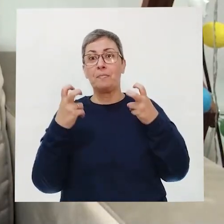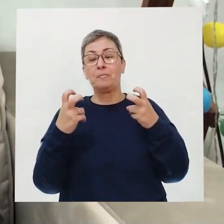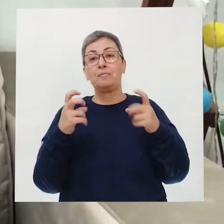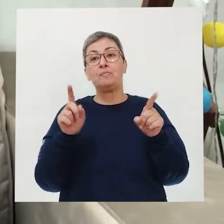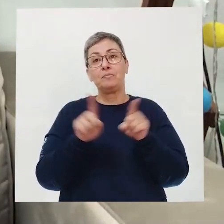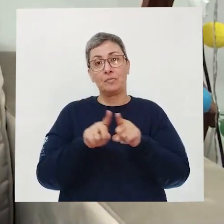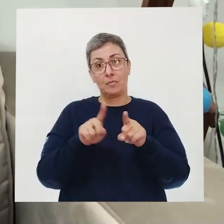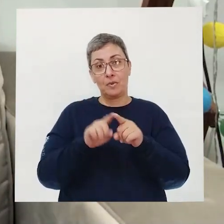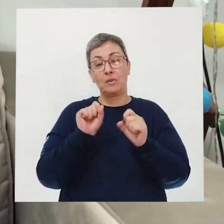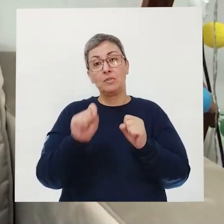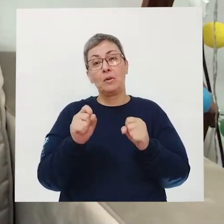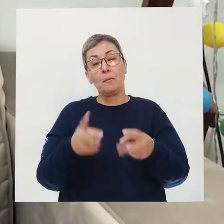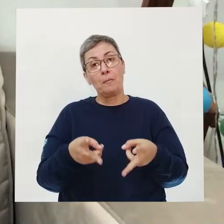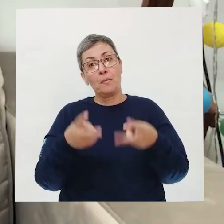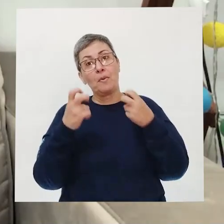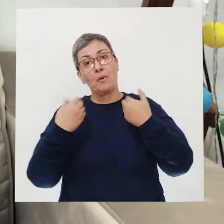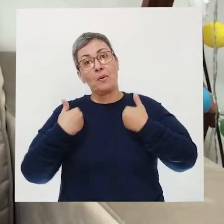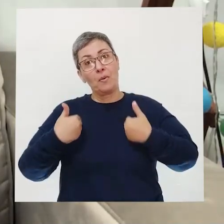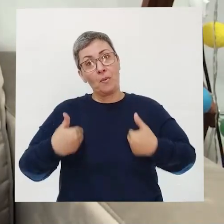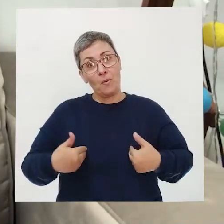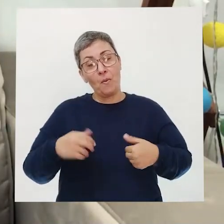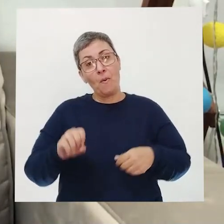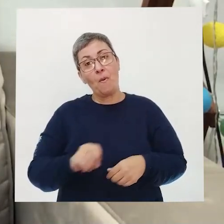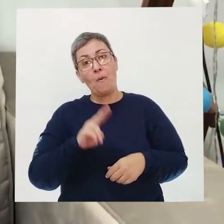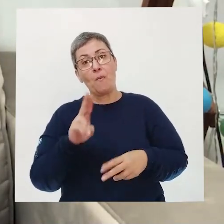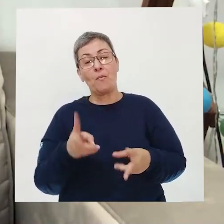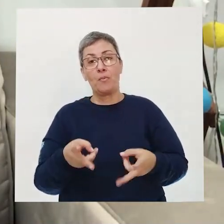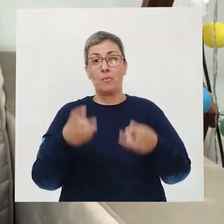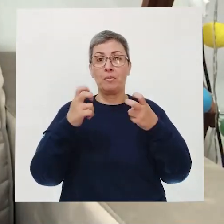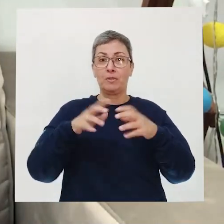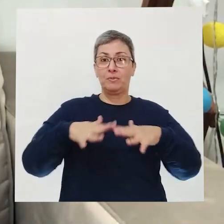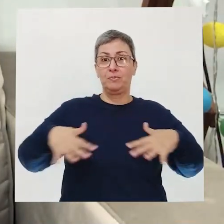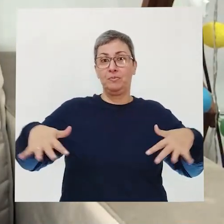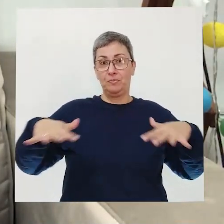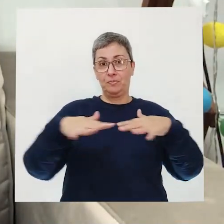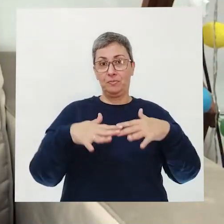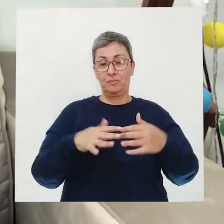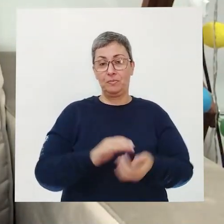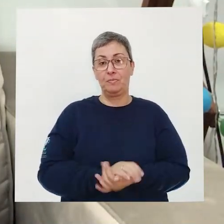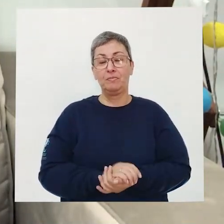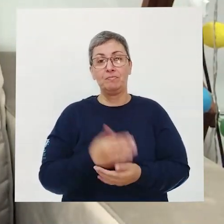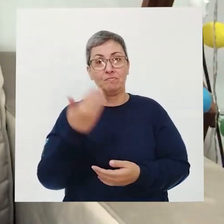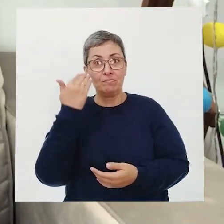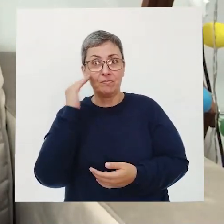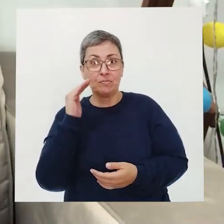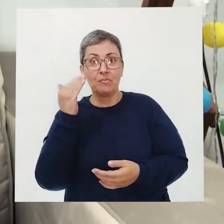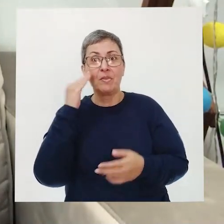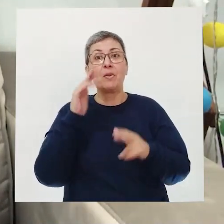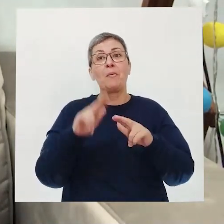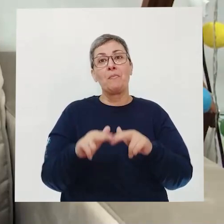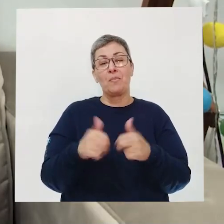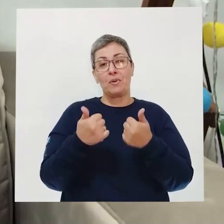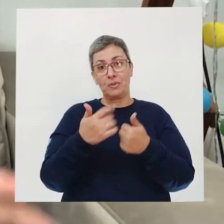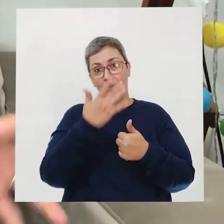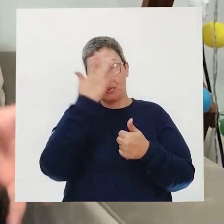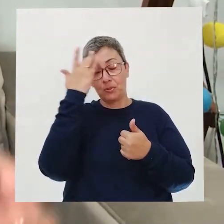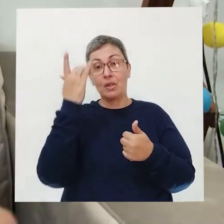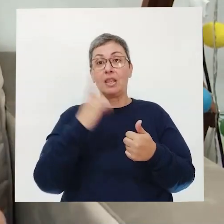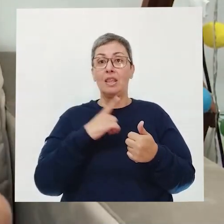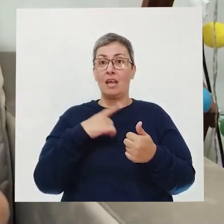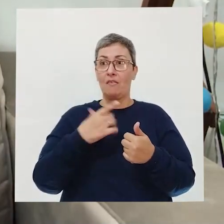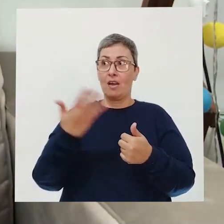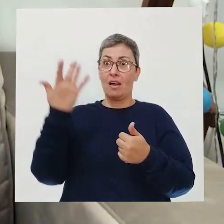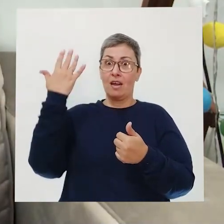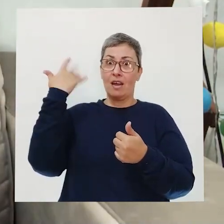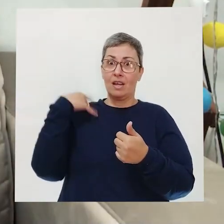percepção, e pode ser de percepção corporal ou de percepção do ambiente. Entende? Por isso que alguém que já teve uma